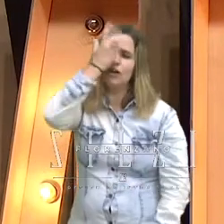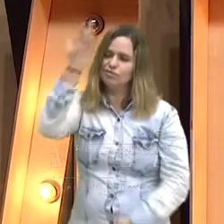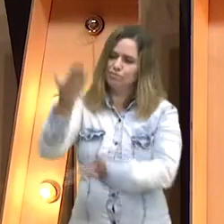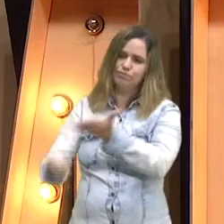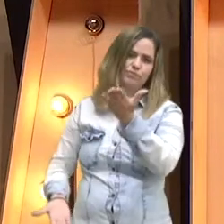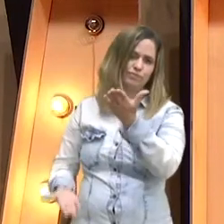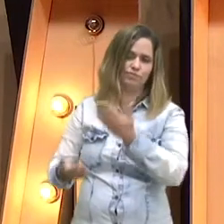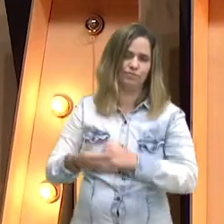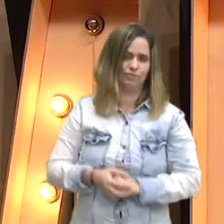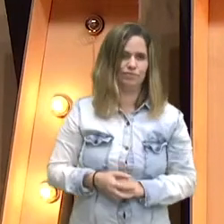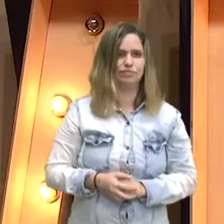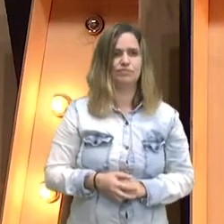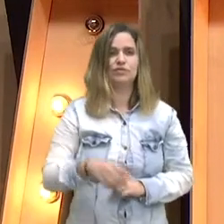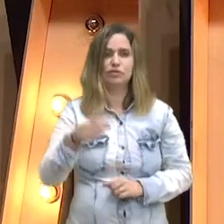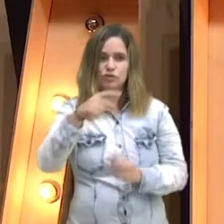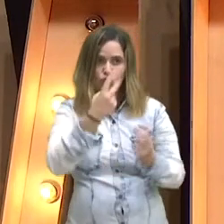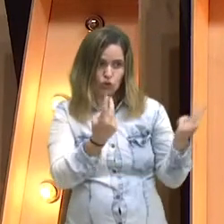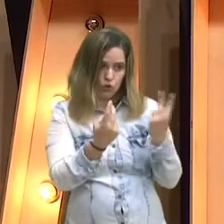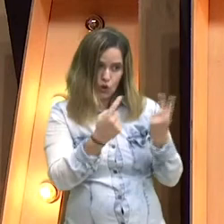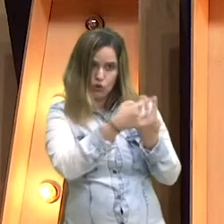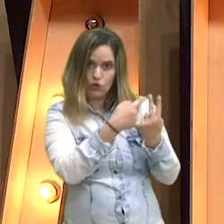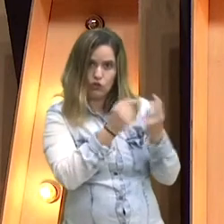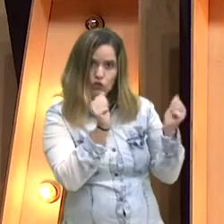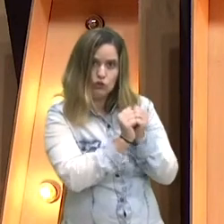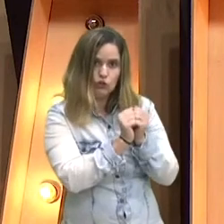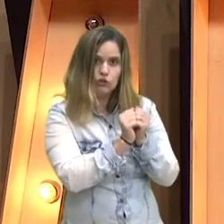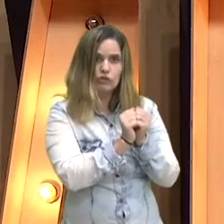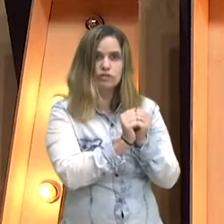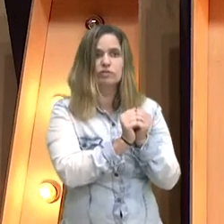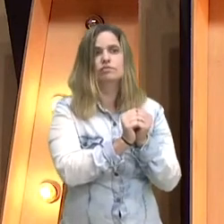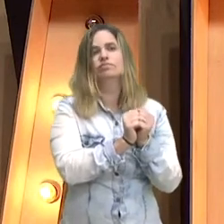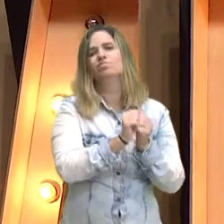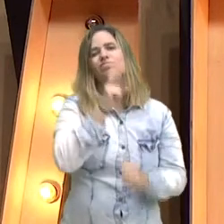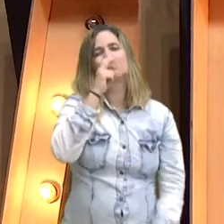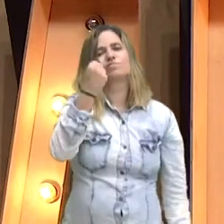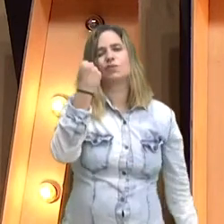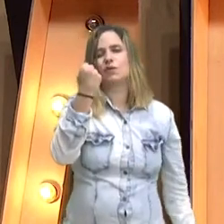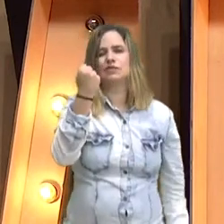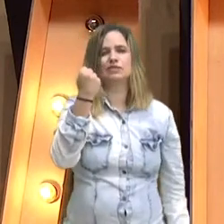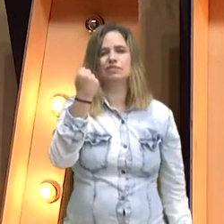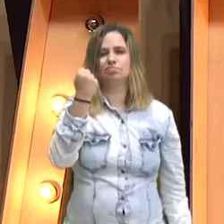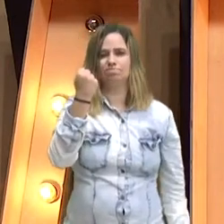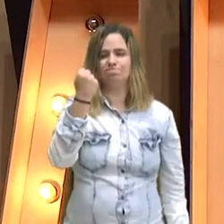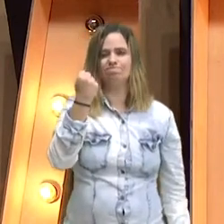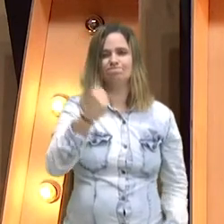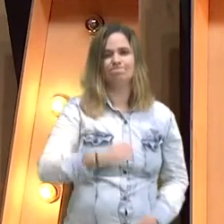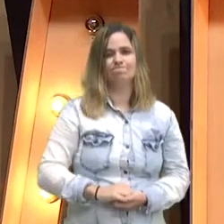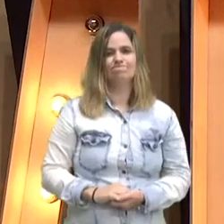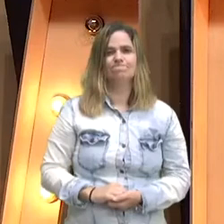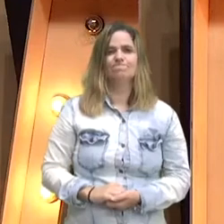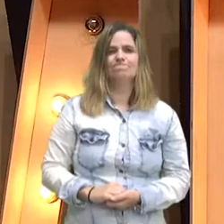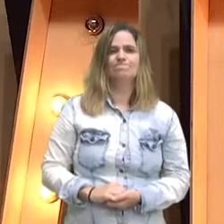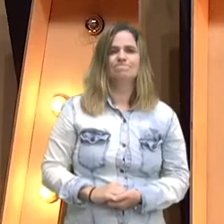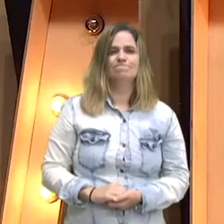cordão de três dobras não se rompe com facilidade.